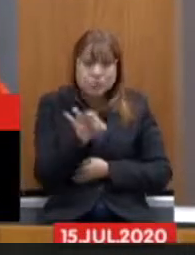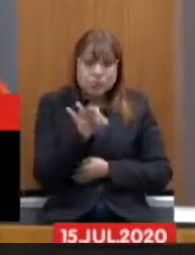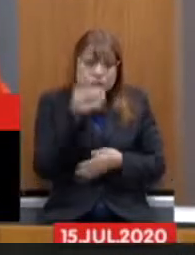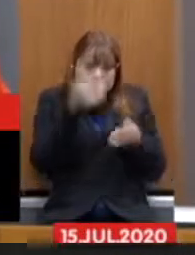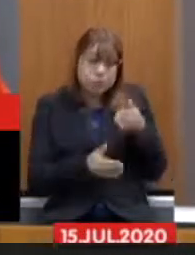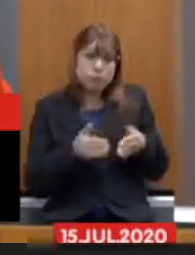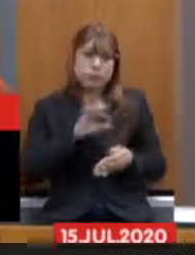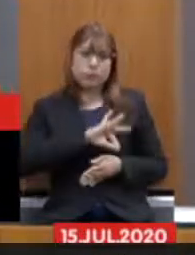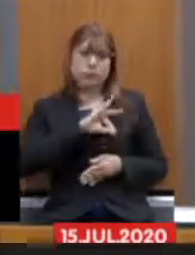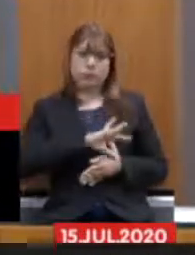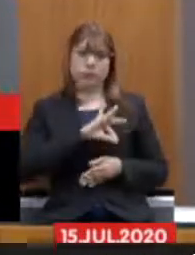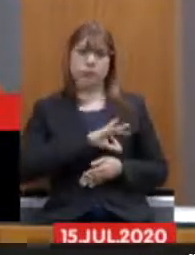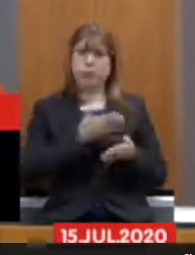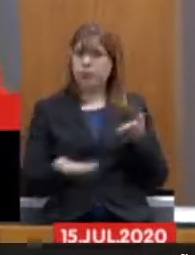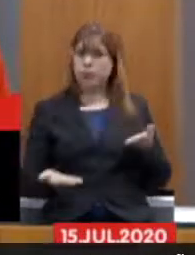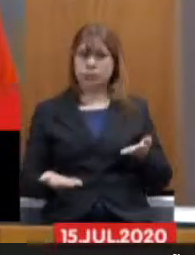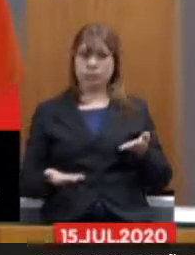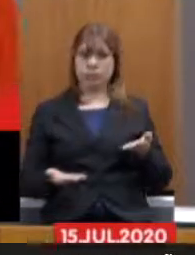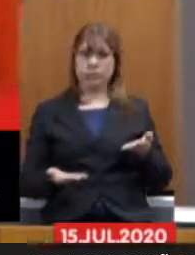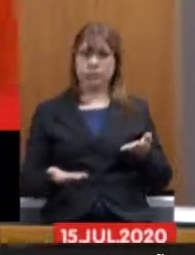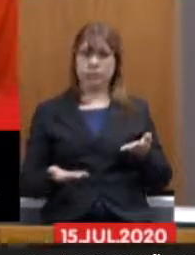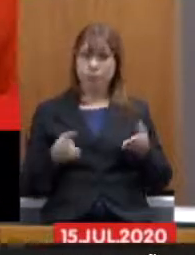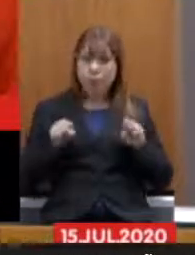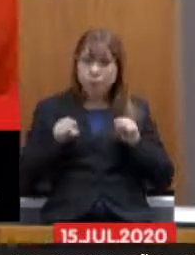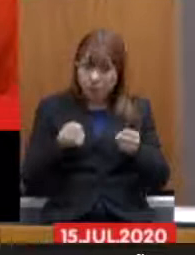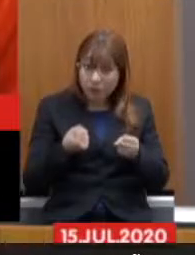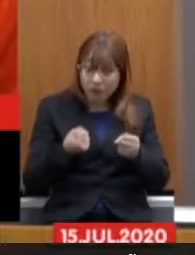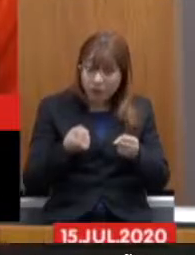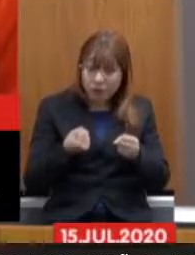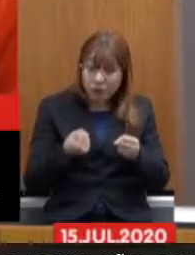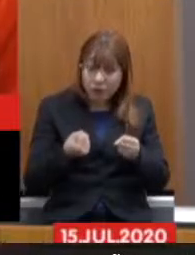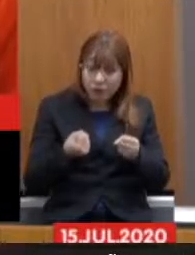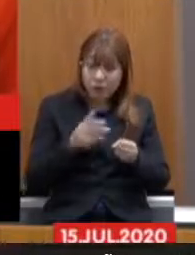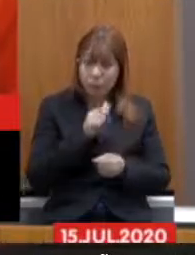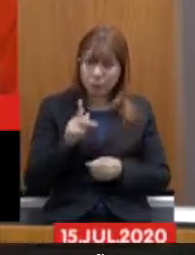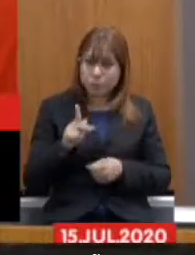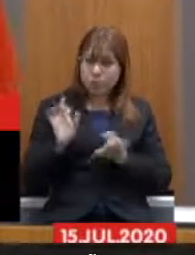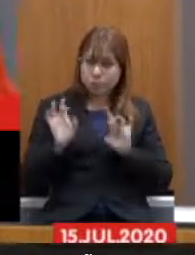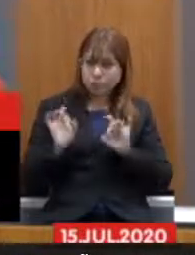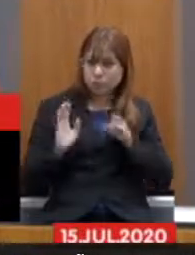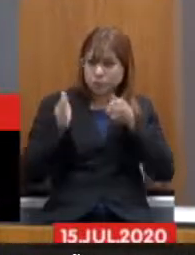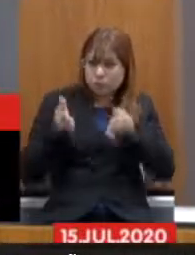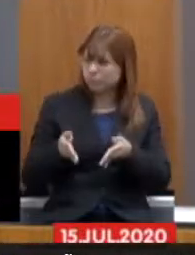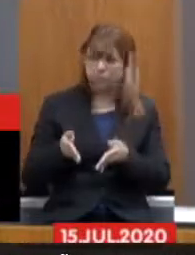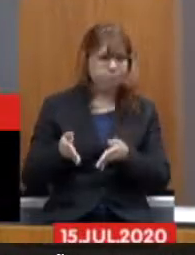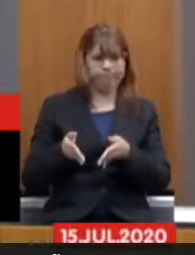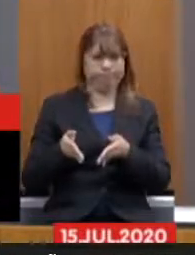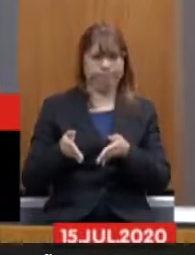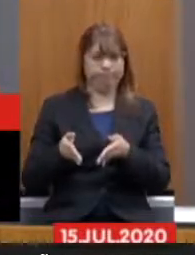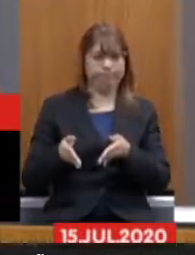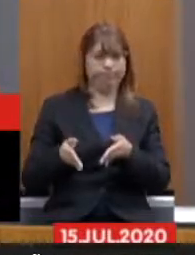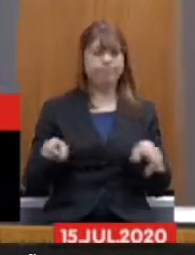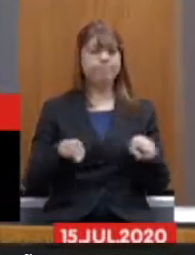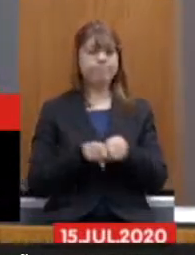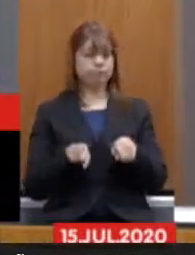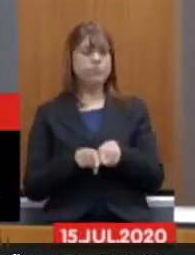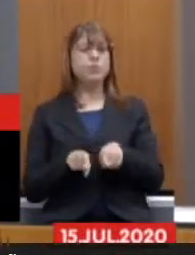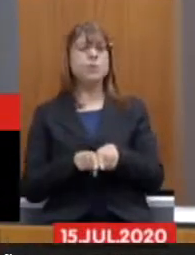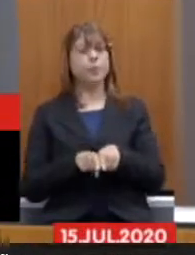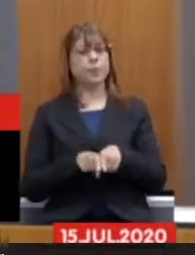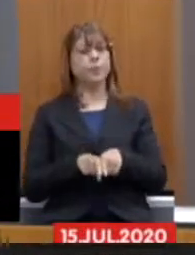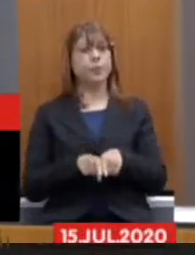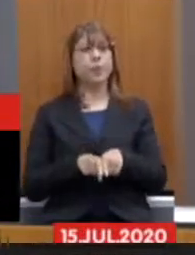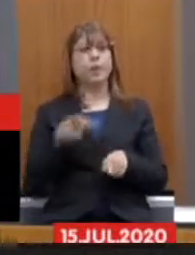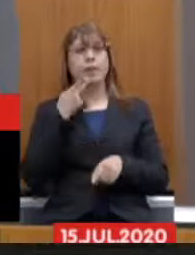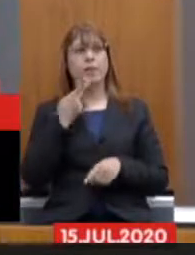salário então não é não está garantido à aposentadoria específica é segundo e quando